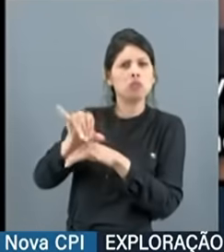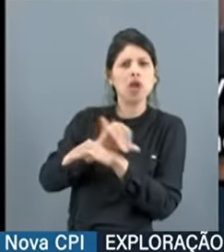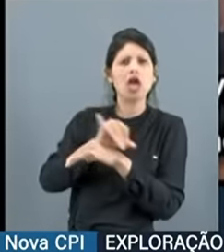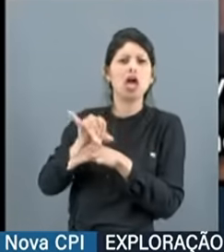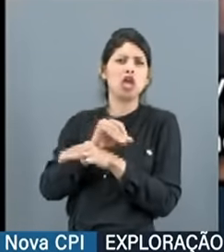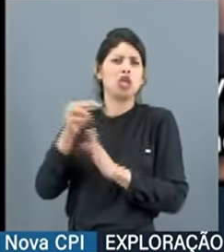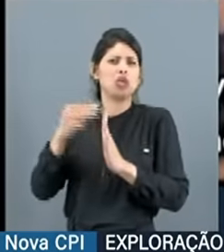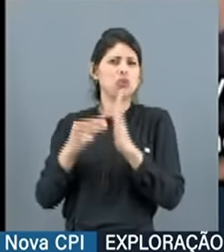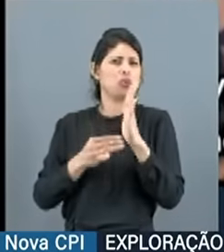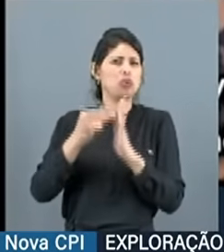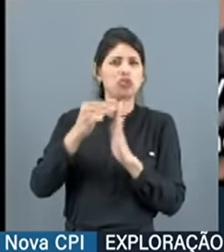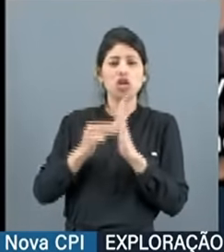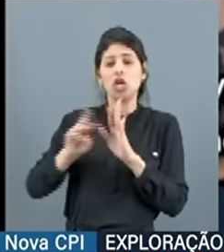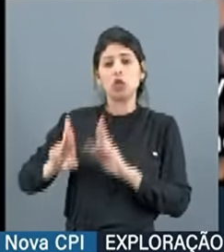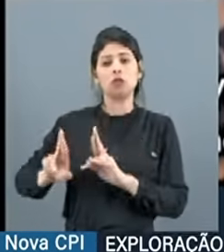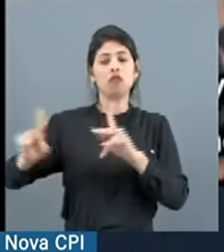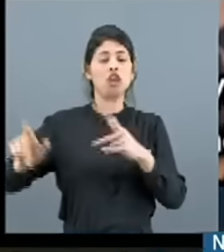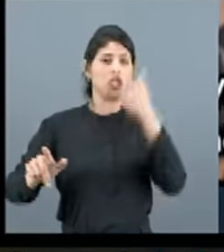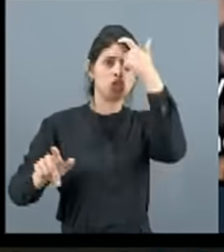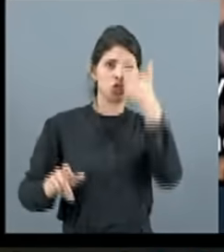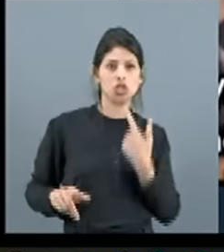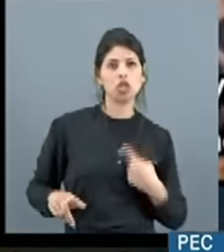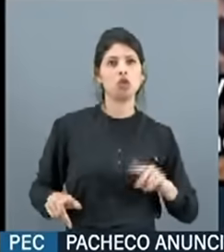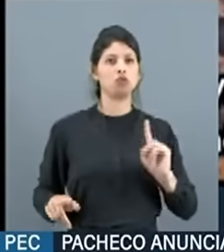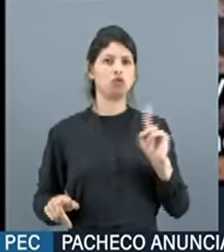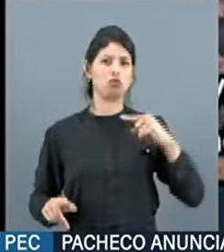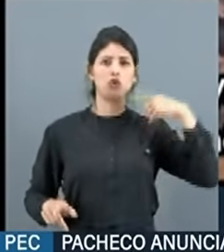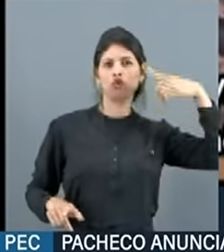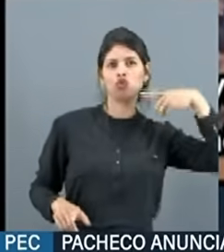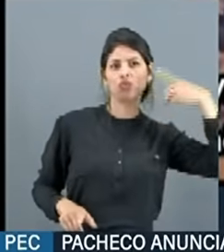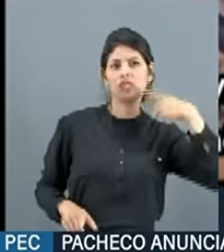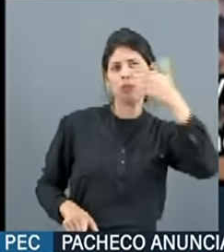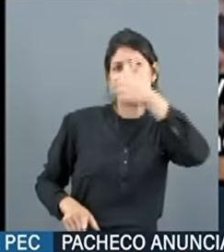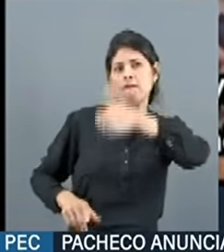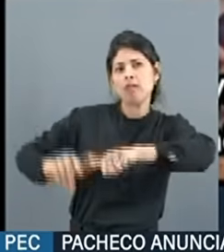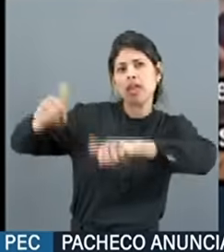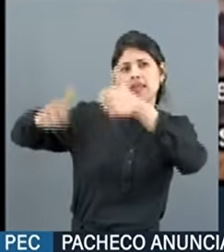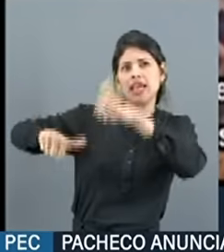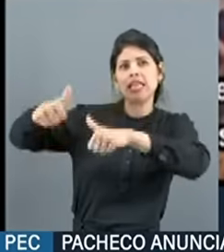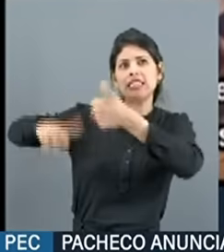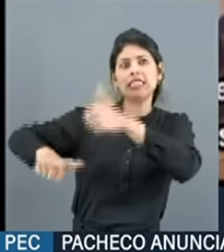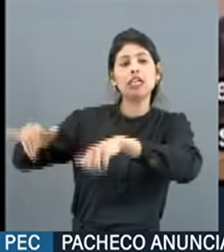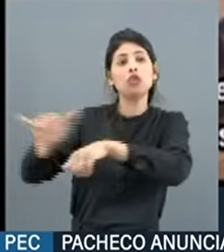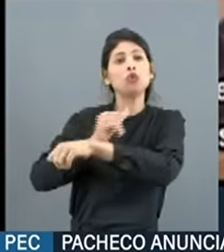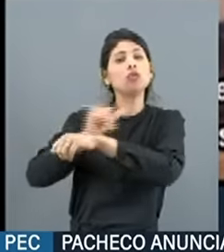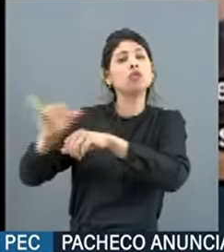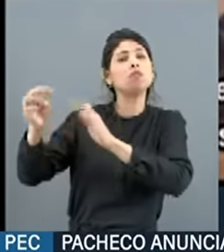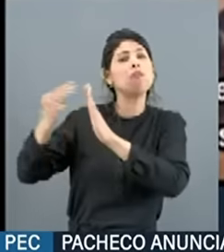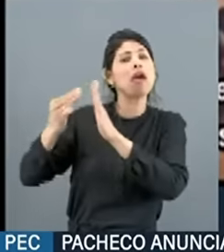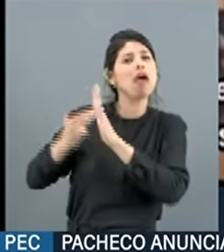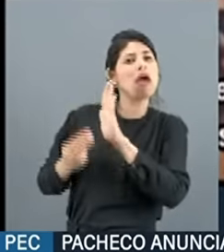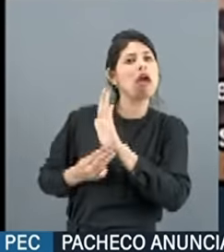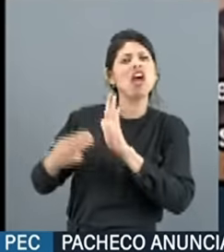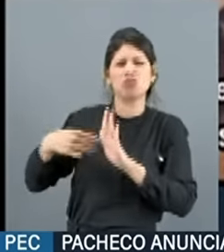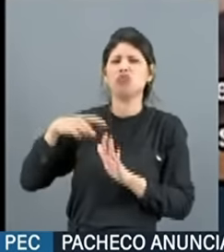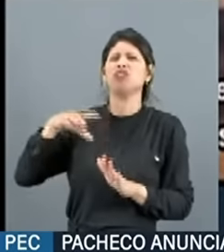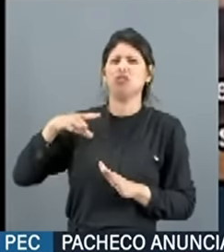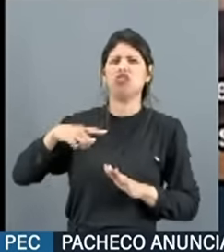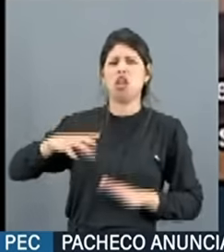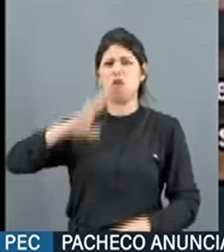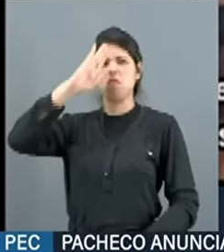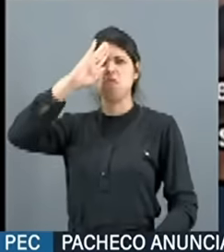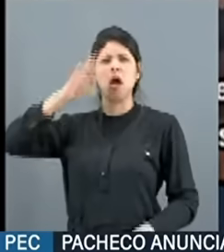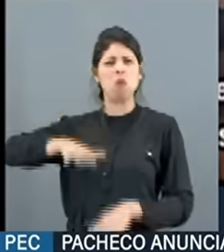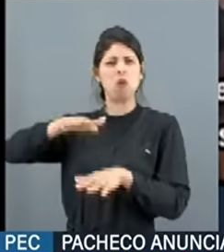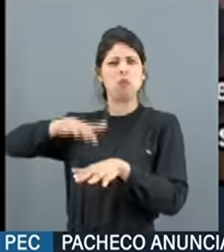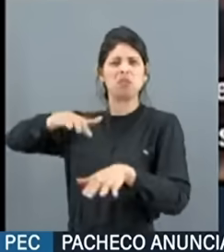Eu não sou juiz para ficar avaliando os métodos, assim, eu tenho uma militância de muitos e muitos anos, muito antes do